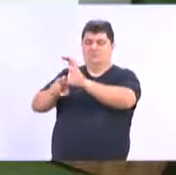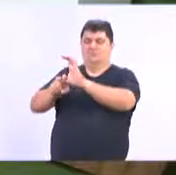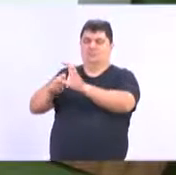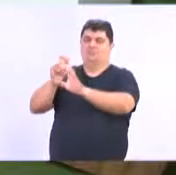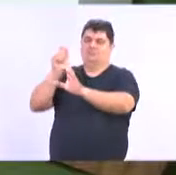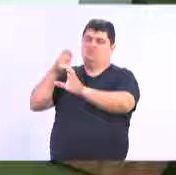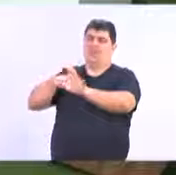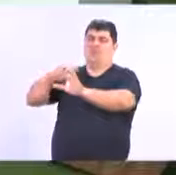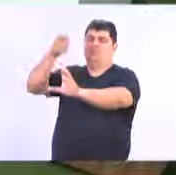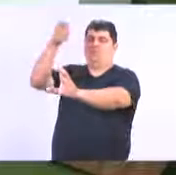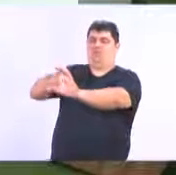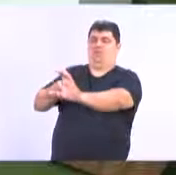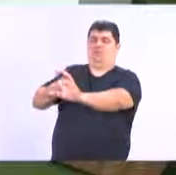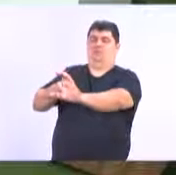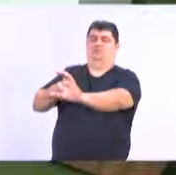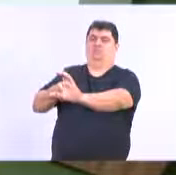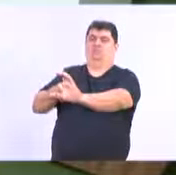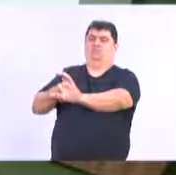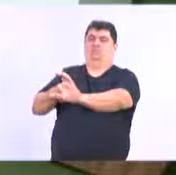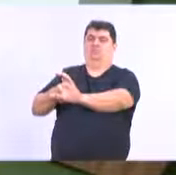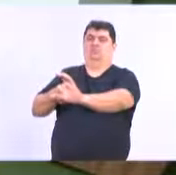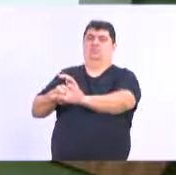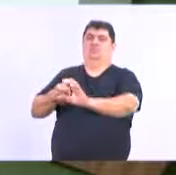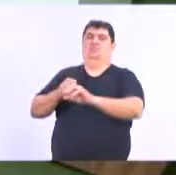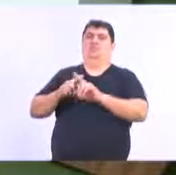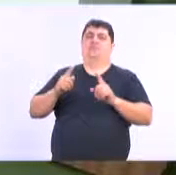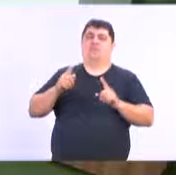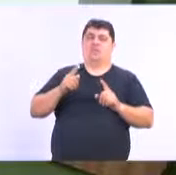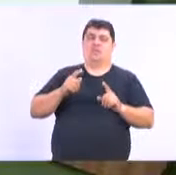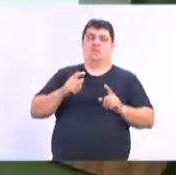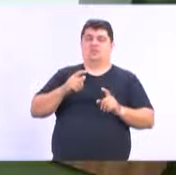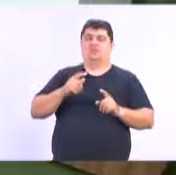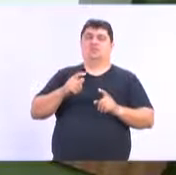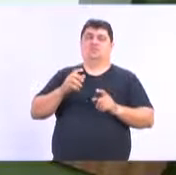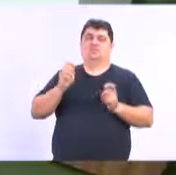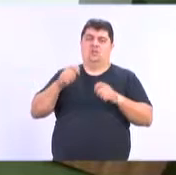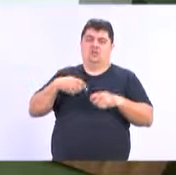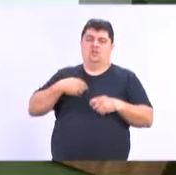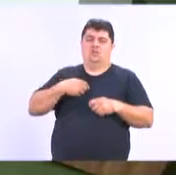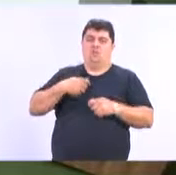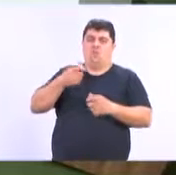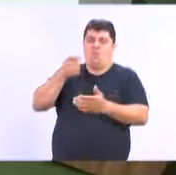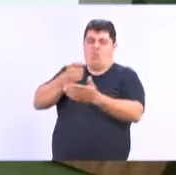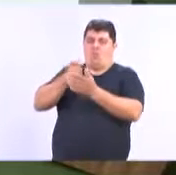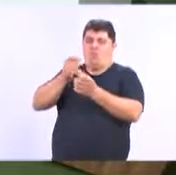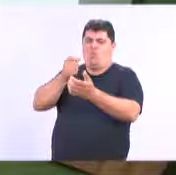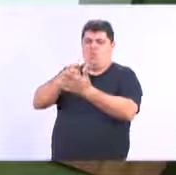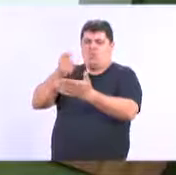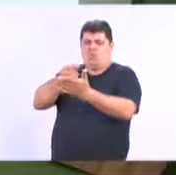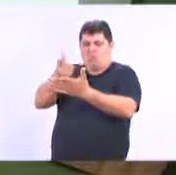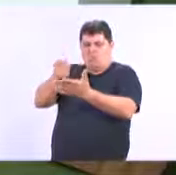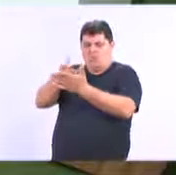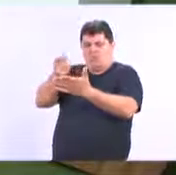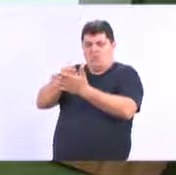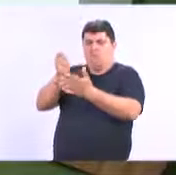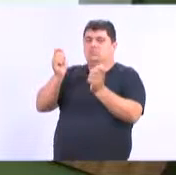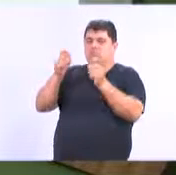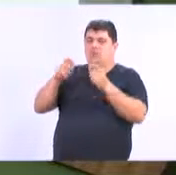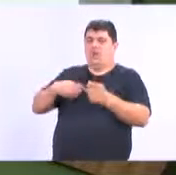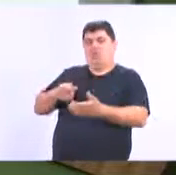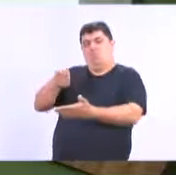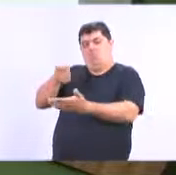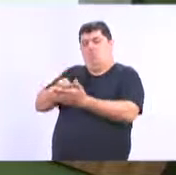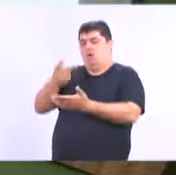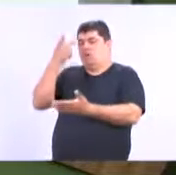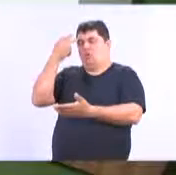né? Então, se a empresa tem essa liquidez, ela vai conseguir honrar com essas dívidas que ela contratou, que ela